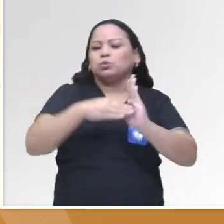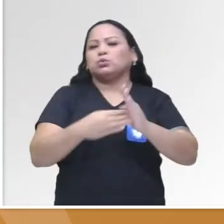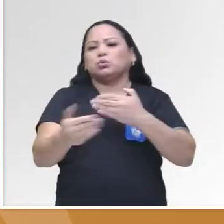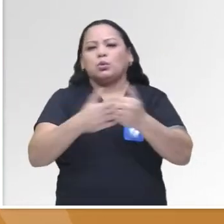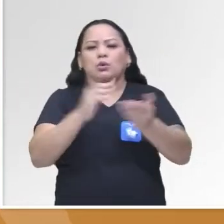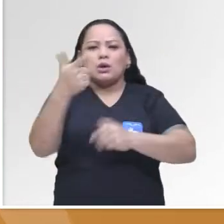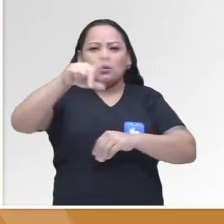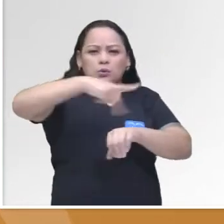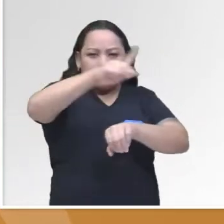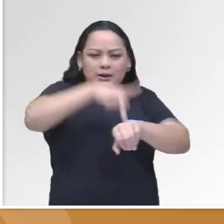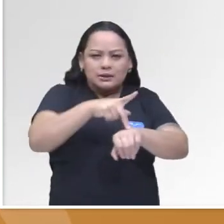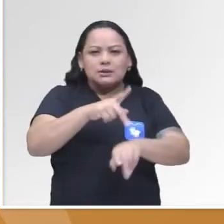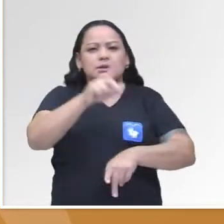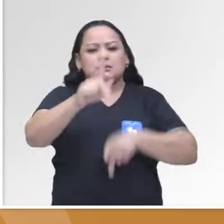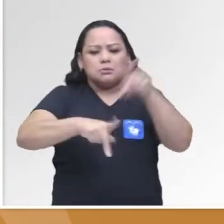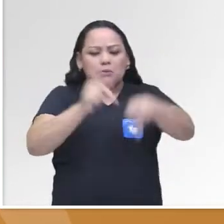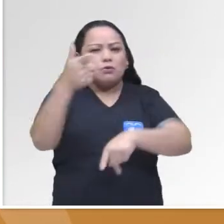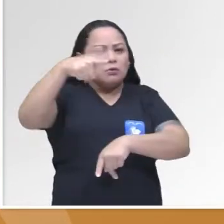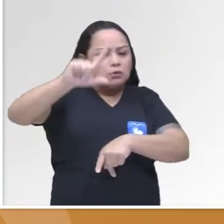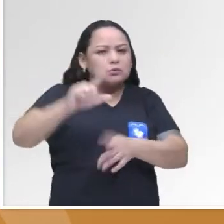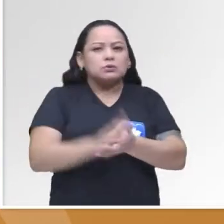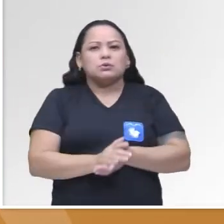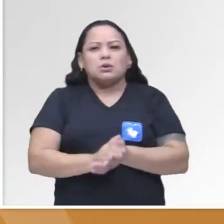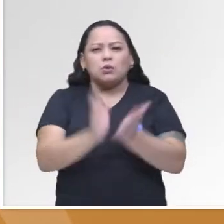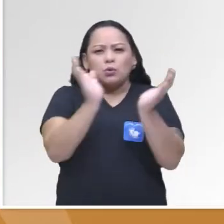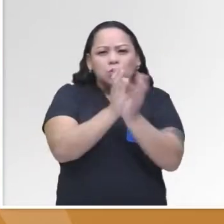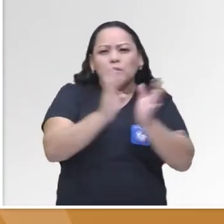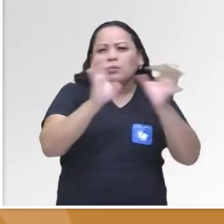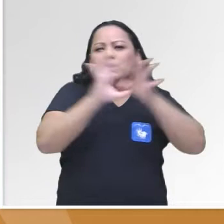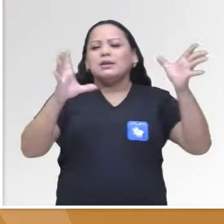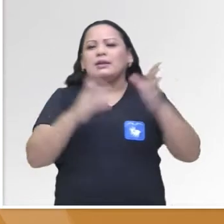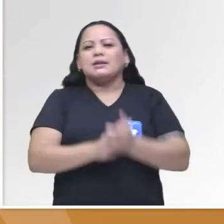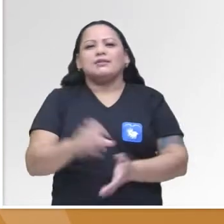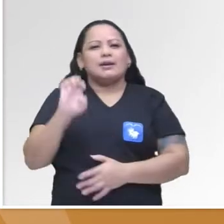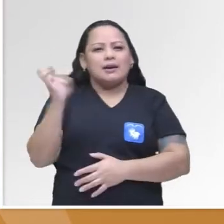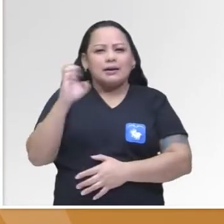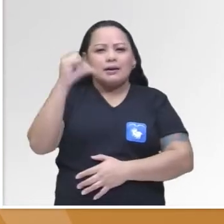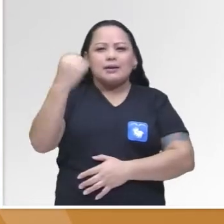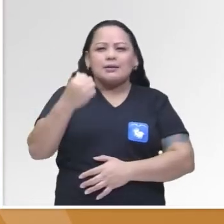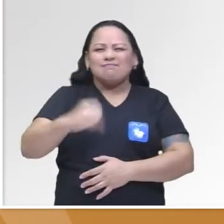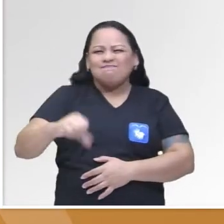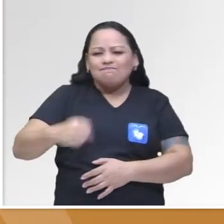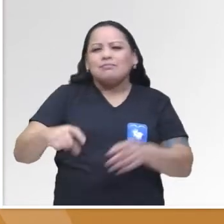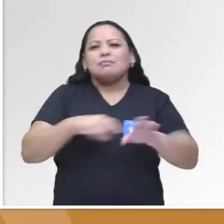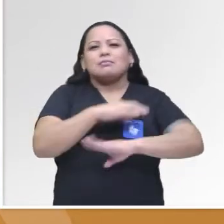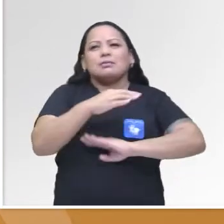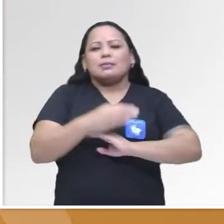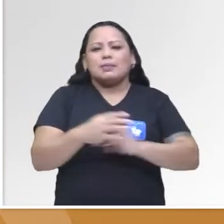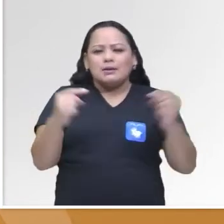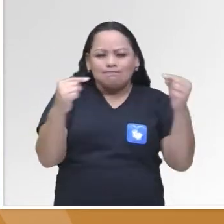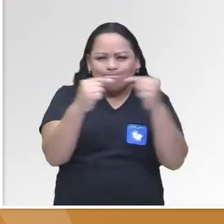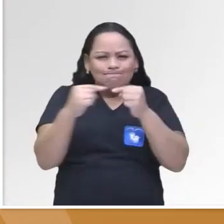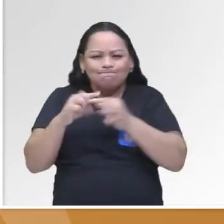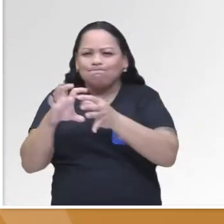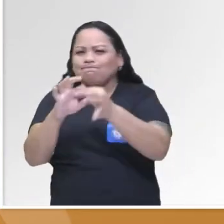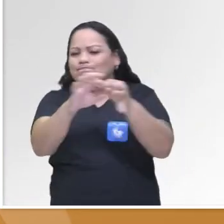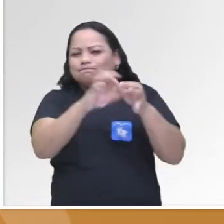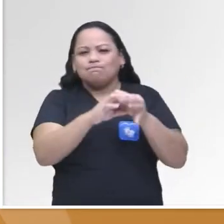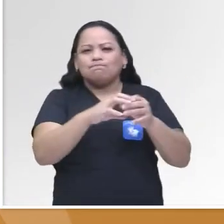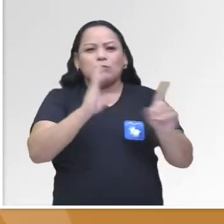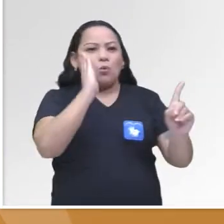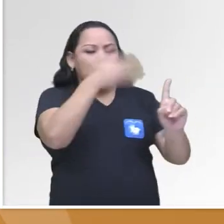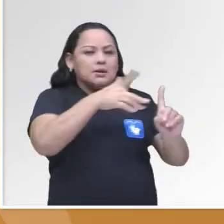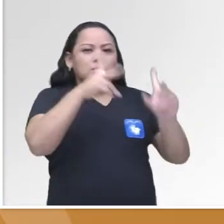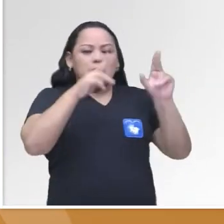um. Então, as minorias, ciganos, judeus, homossexuais, qualquer pessoa que não se encaixasse nos padrões do